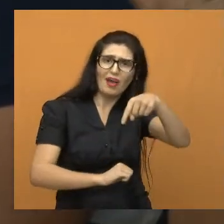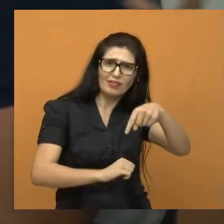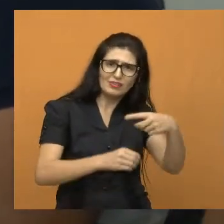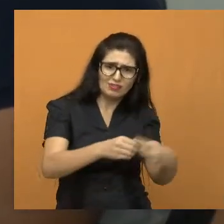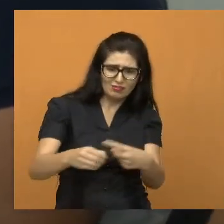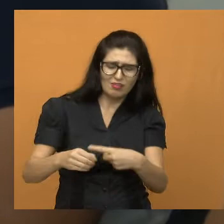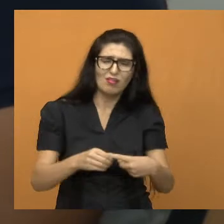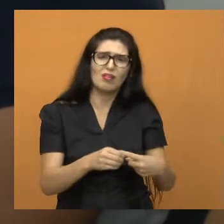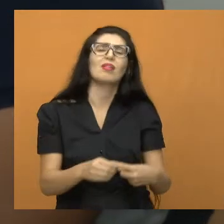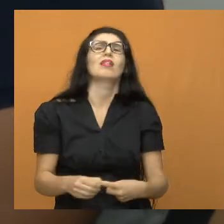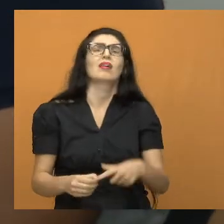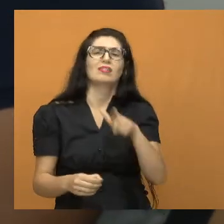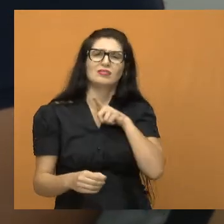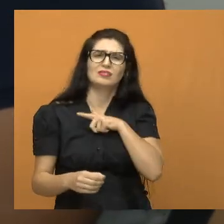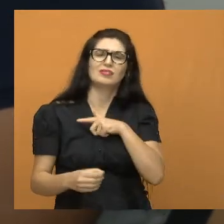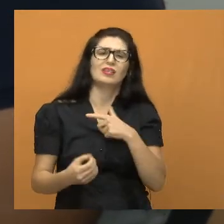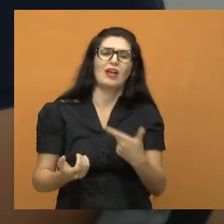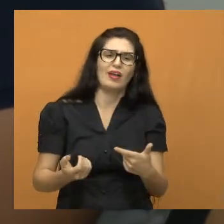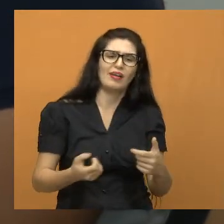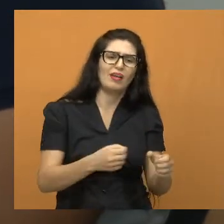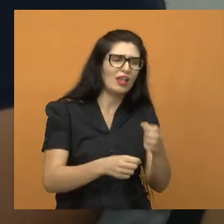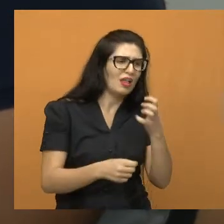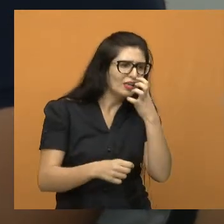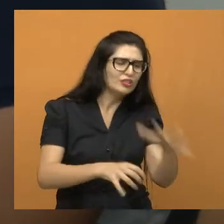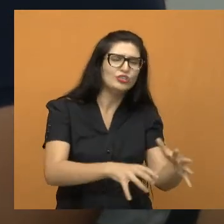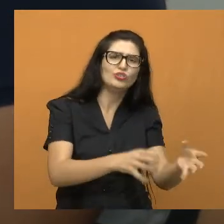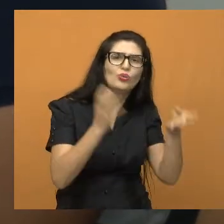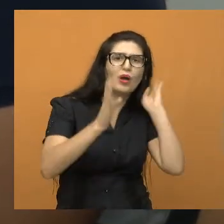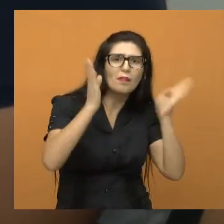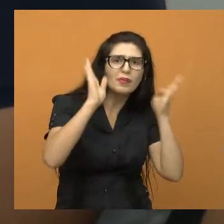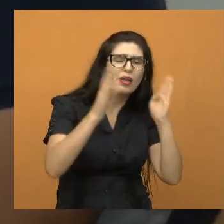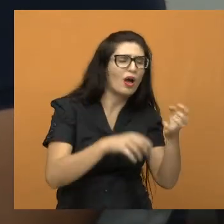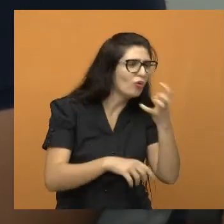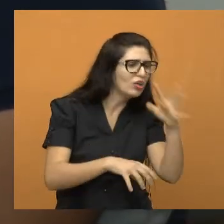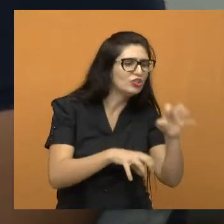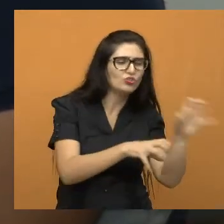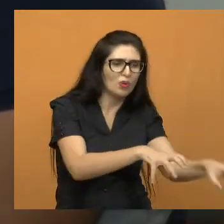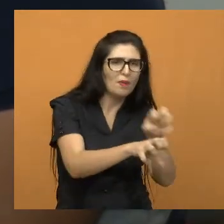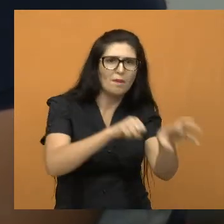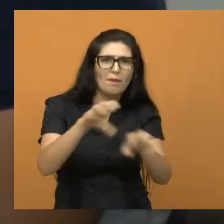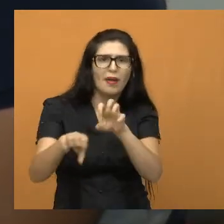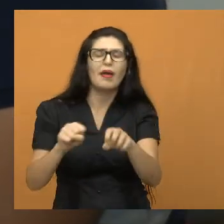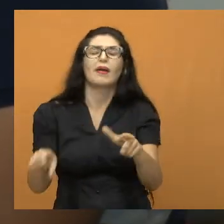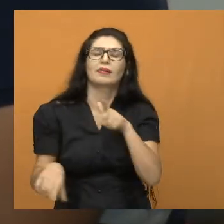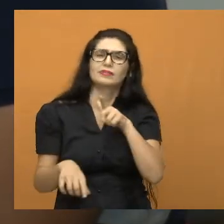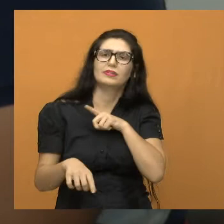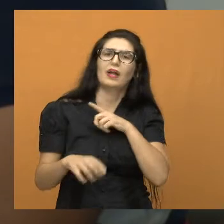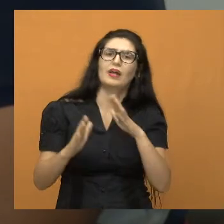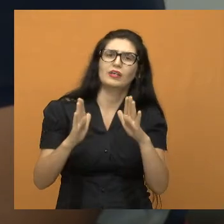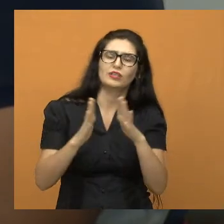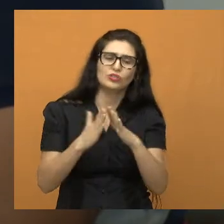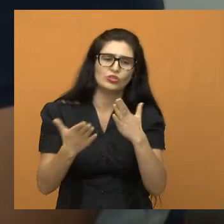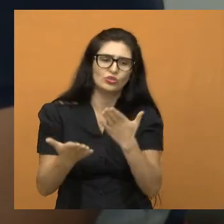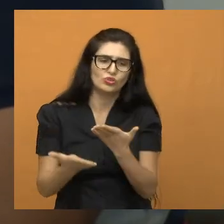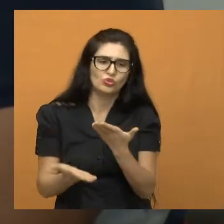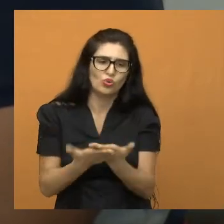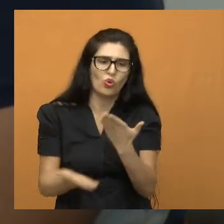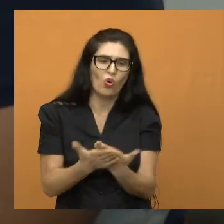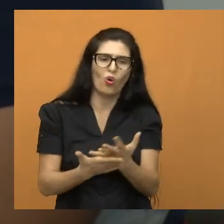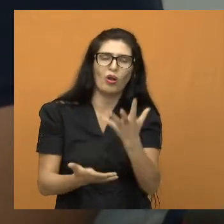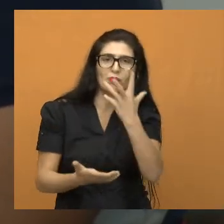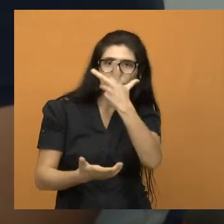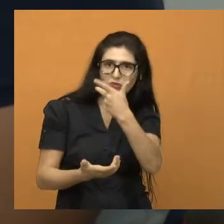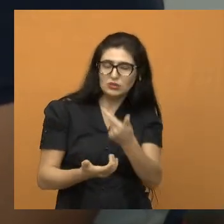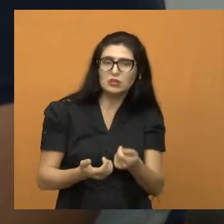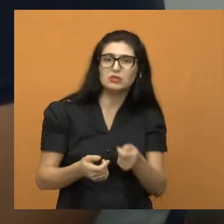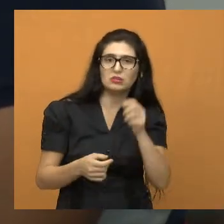coleta seletiva todos os dias, eu tenho escolas mais bonitas, talvez a educação seja a